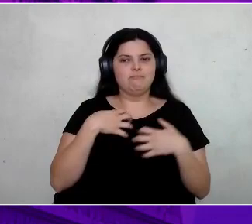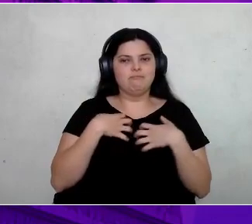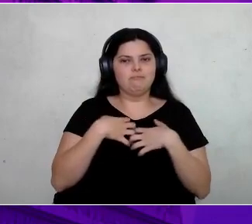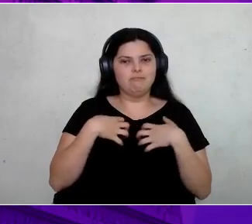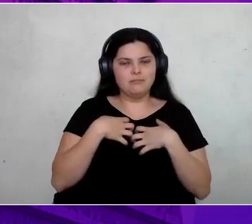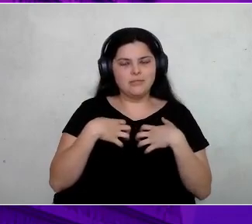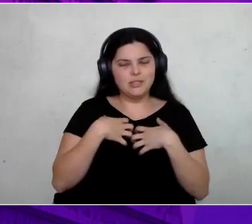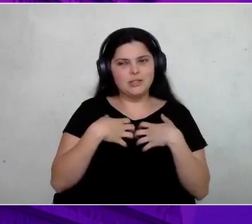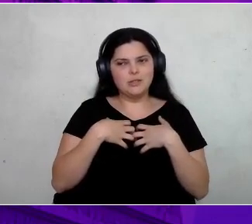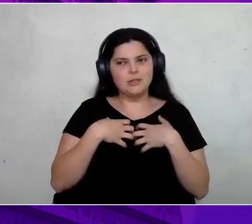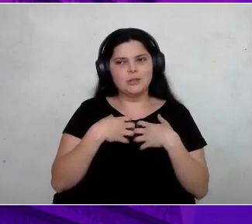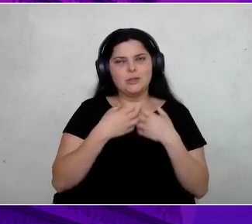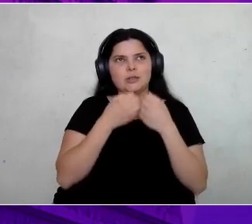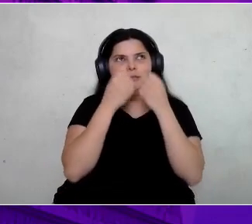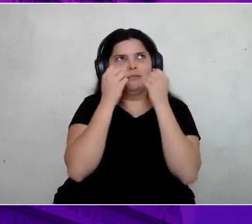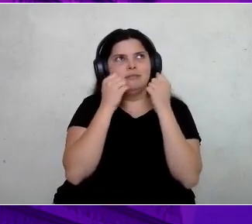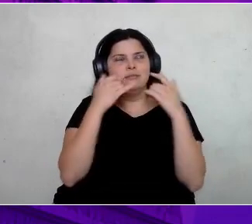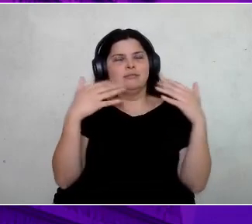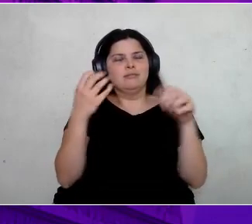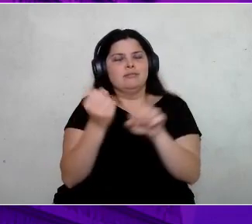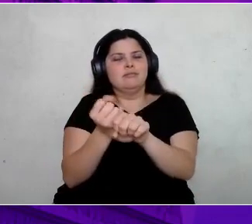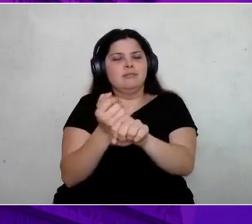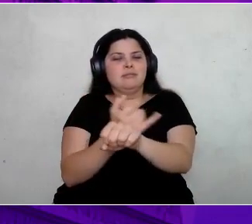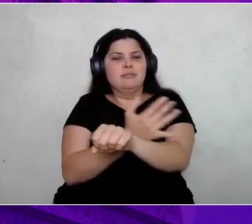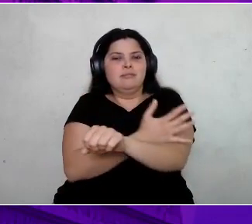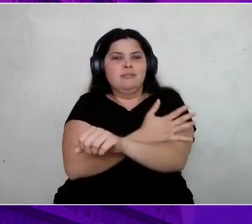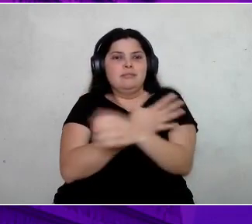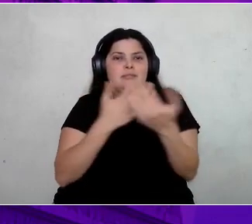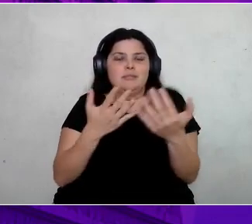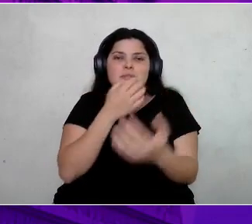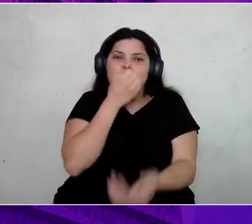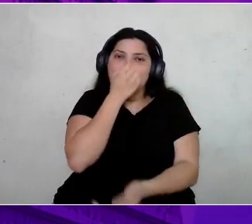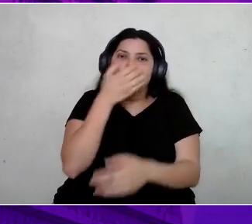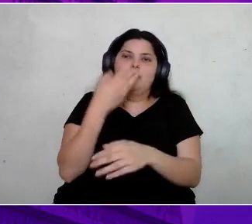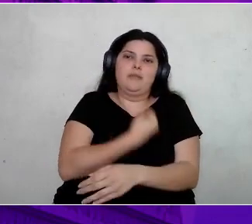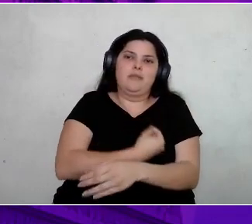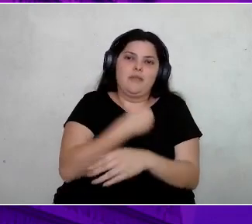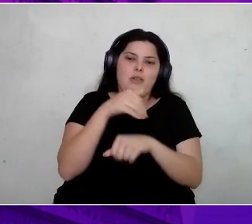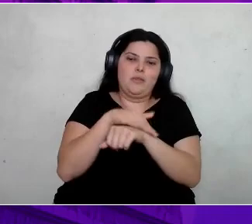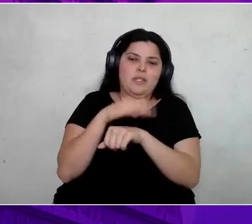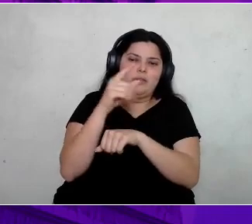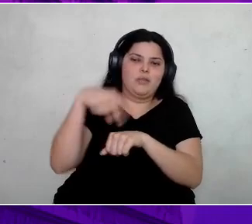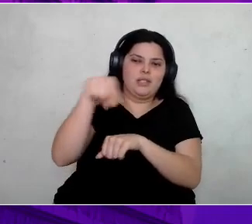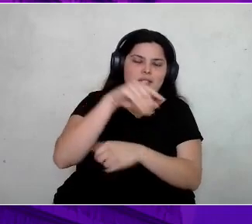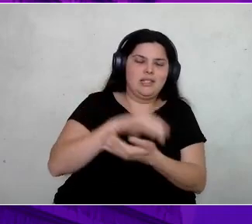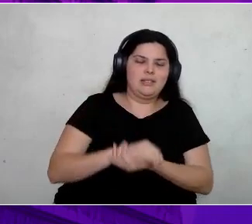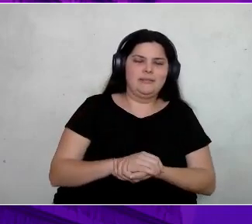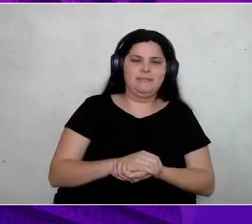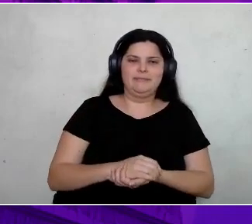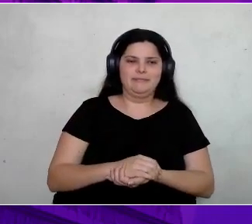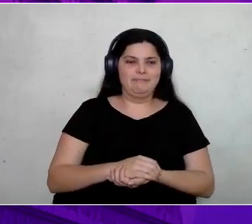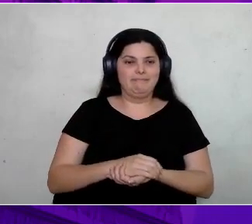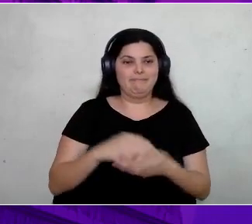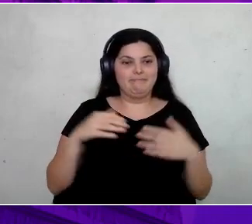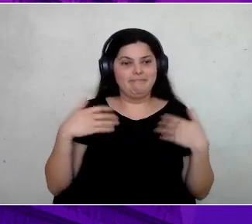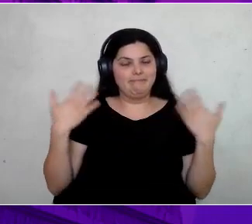flutua um pouco mais, e é bom demais estar aqui falando para vocês, gente. Bom,